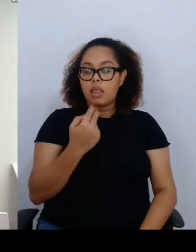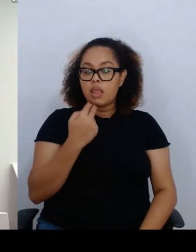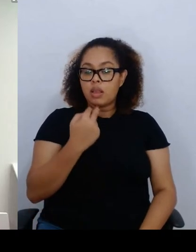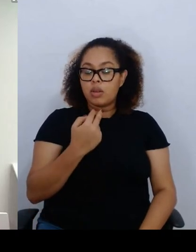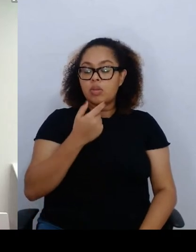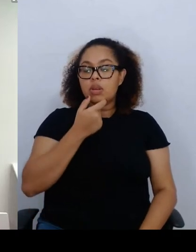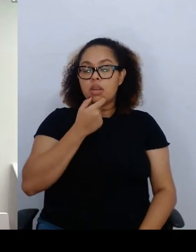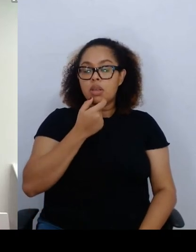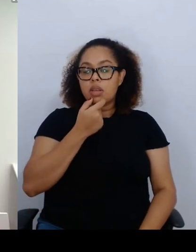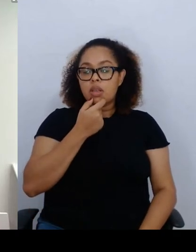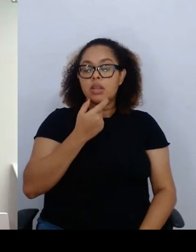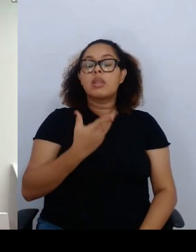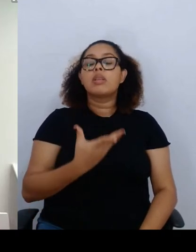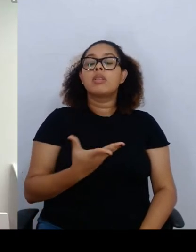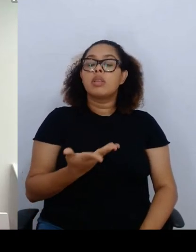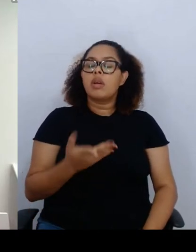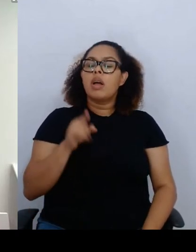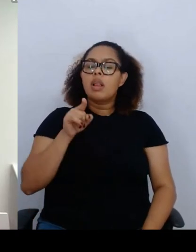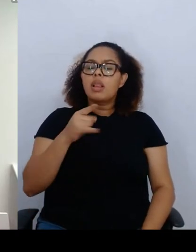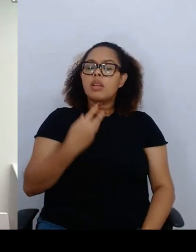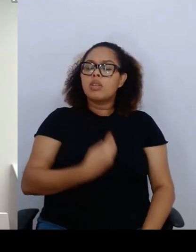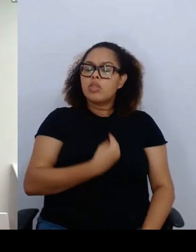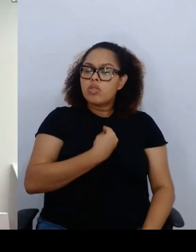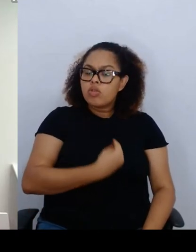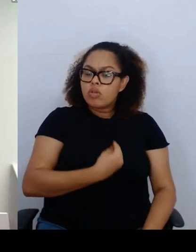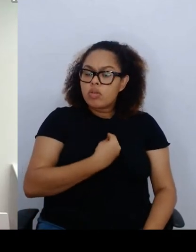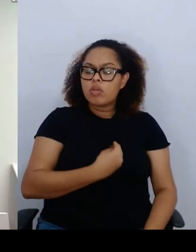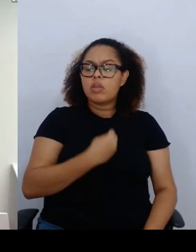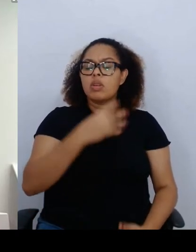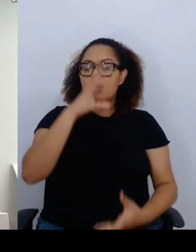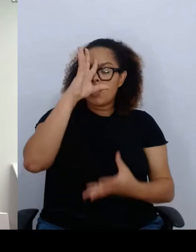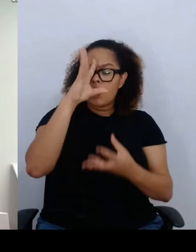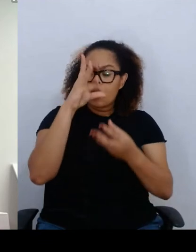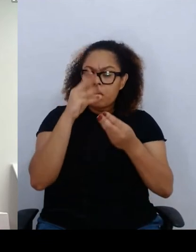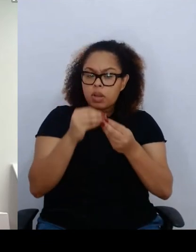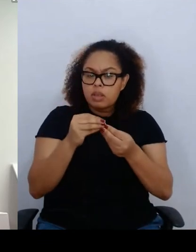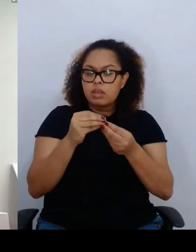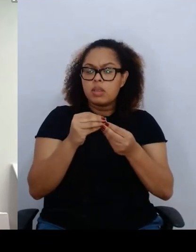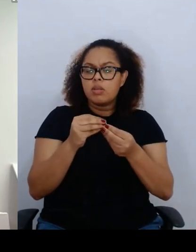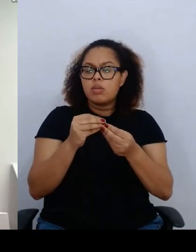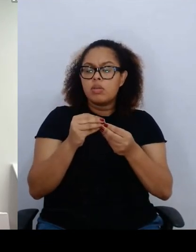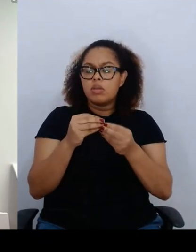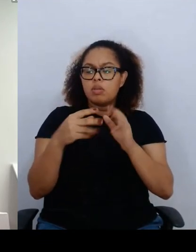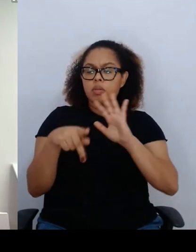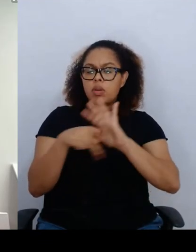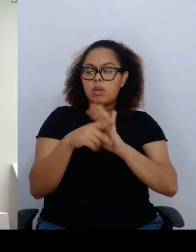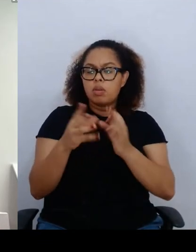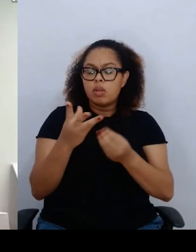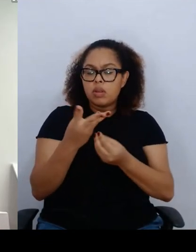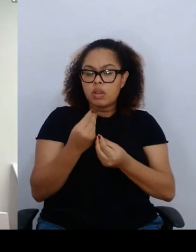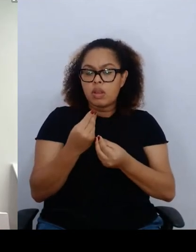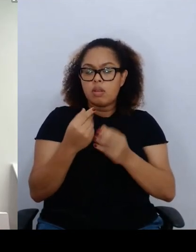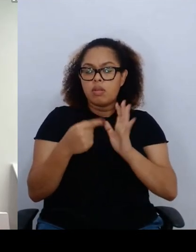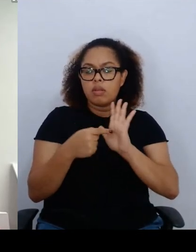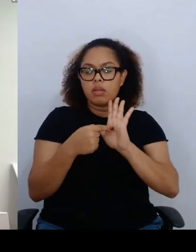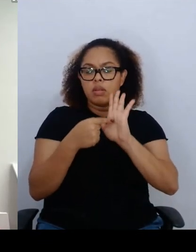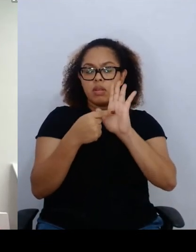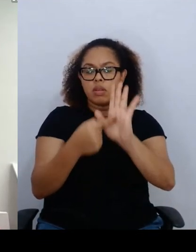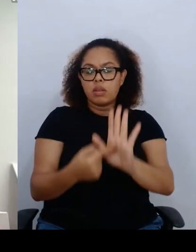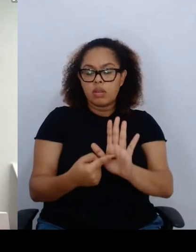havia um consenso sobre a obra dele e como ele a representava